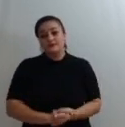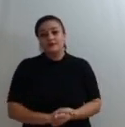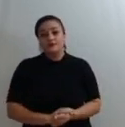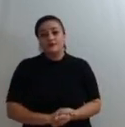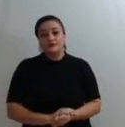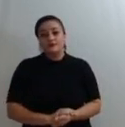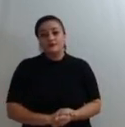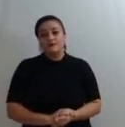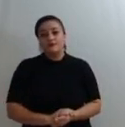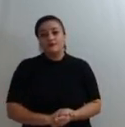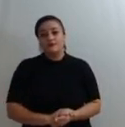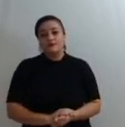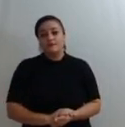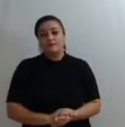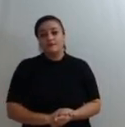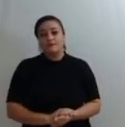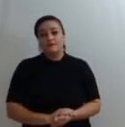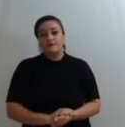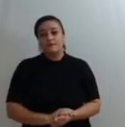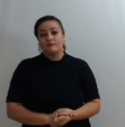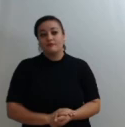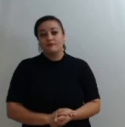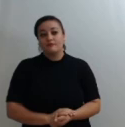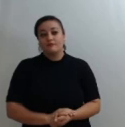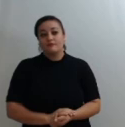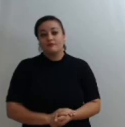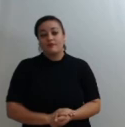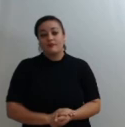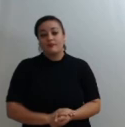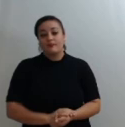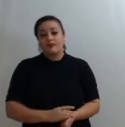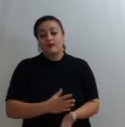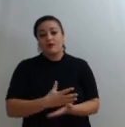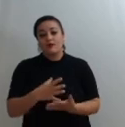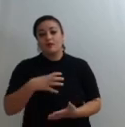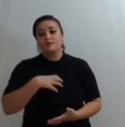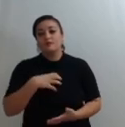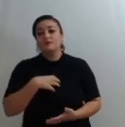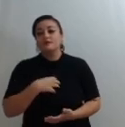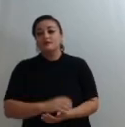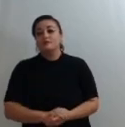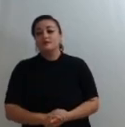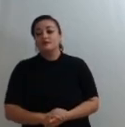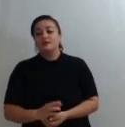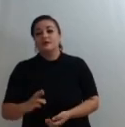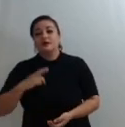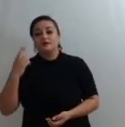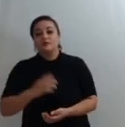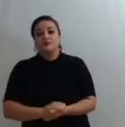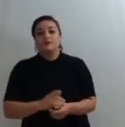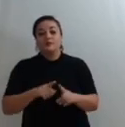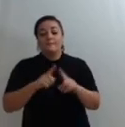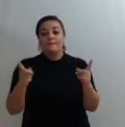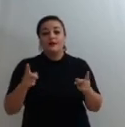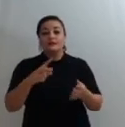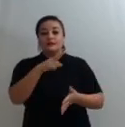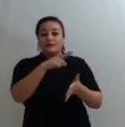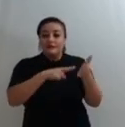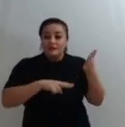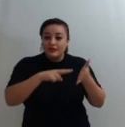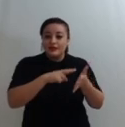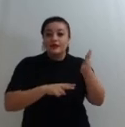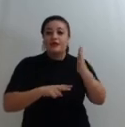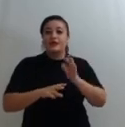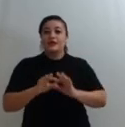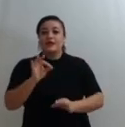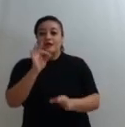me impressionar num primeiro minuto, num primeiro momento, as razões apresentadas. Mas eu fiz uma leitura cuidadosa dos autos, bem como